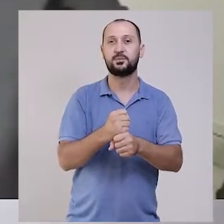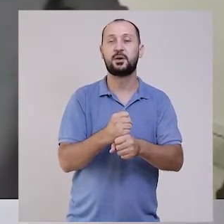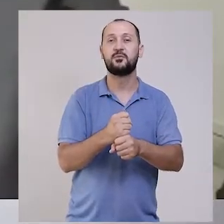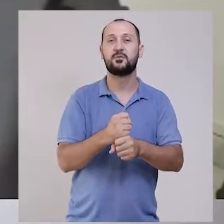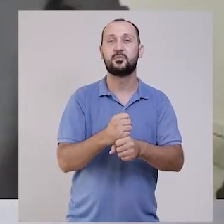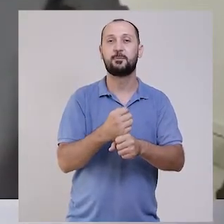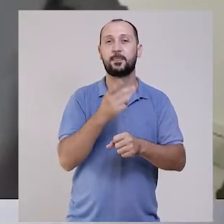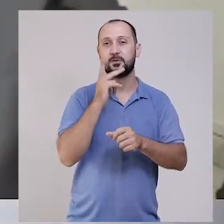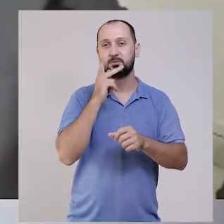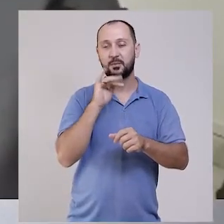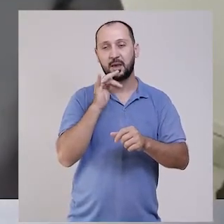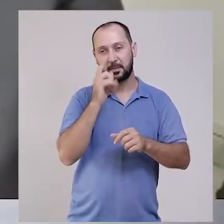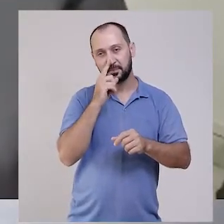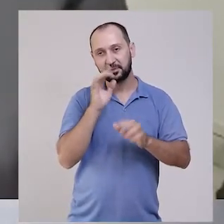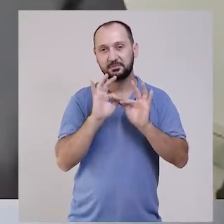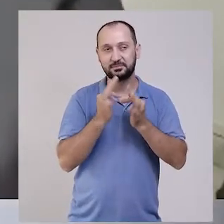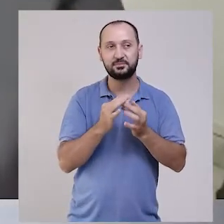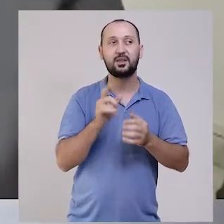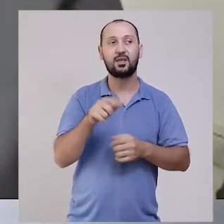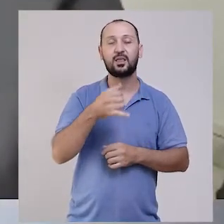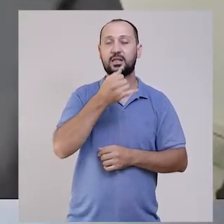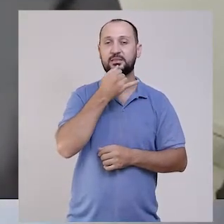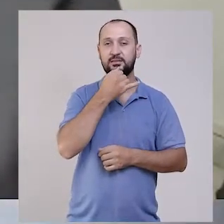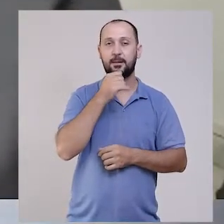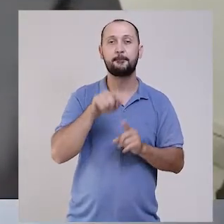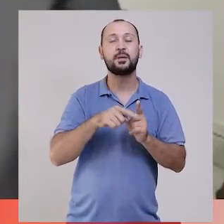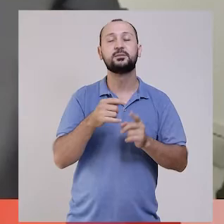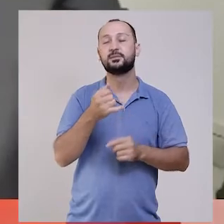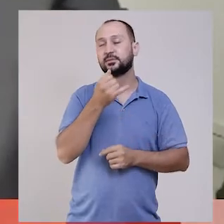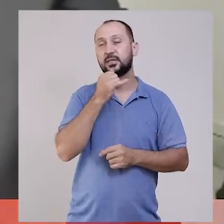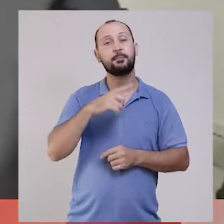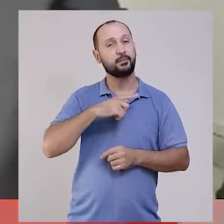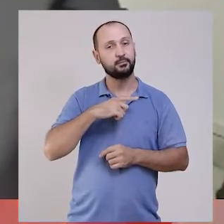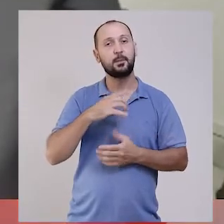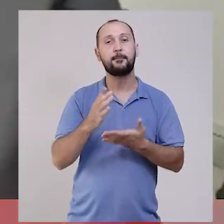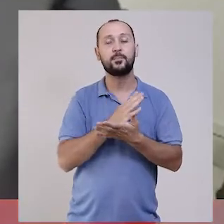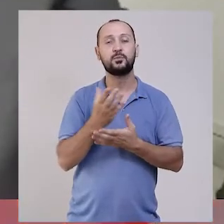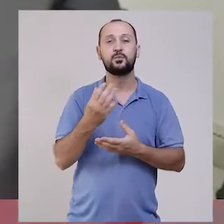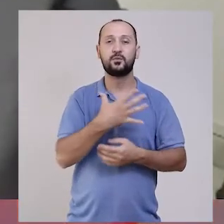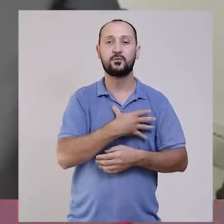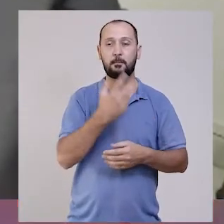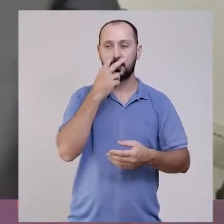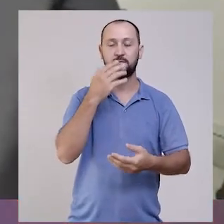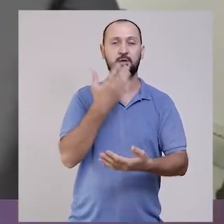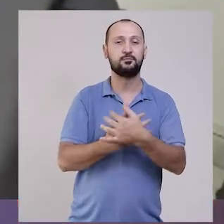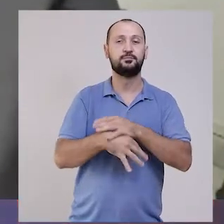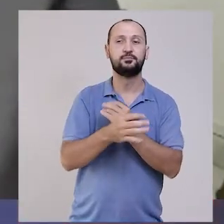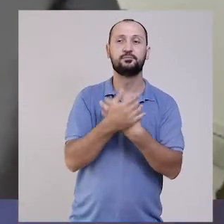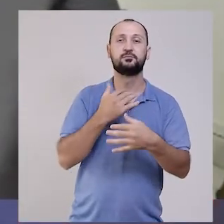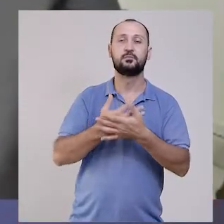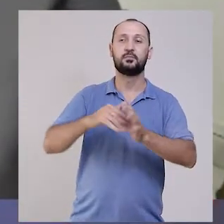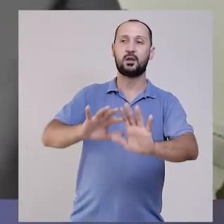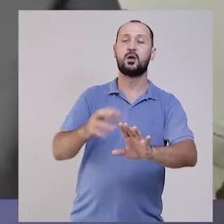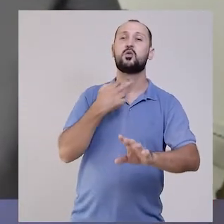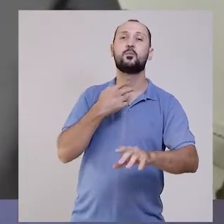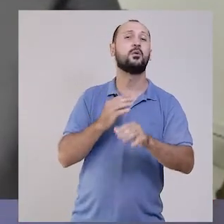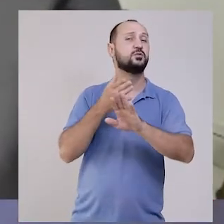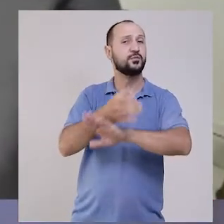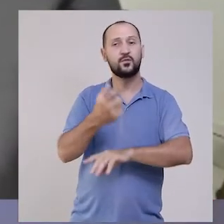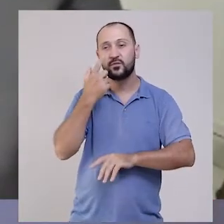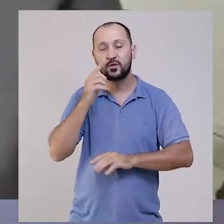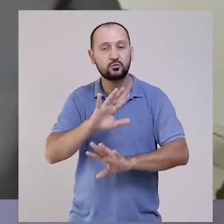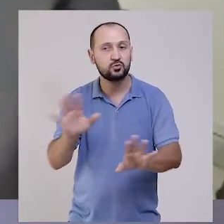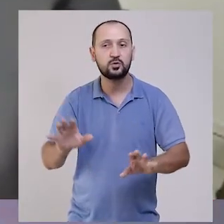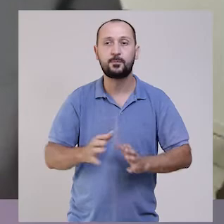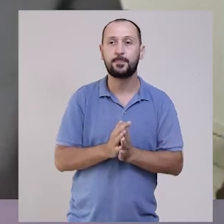Triste. É triste, mas existe. Tá? Tem muitos filhos que lavaram as mãos. Agora na pandemia não posso lavar, ele ou ela